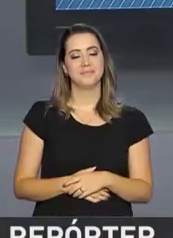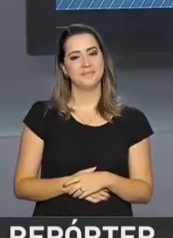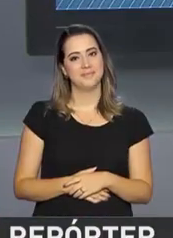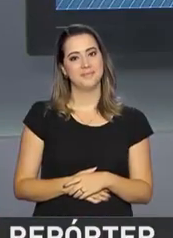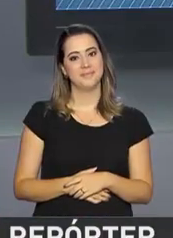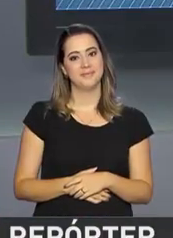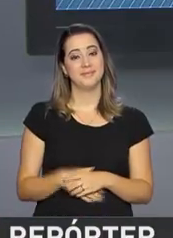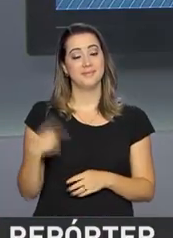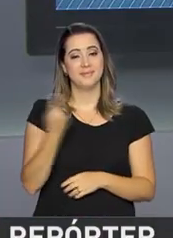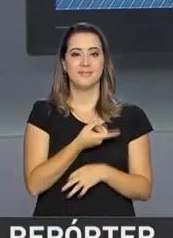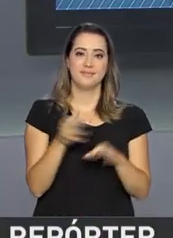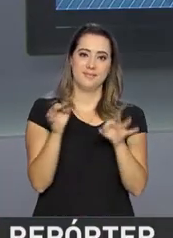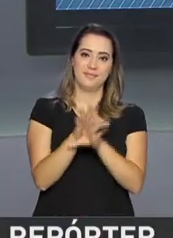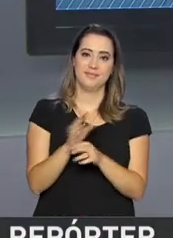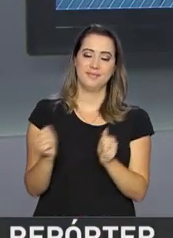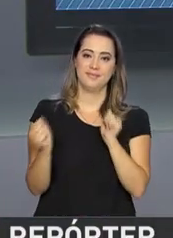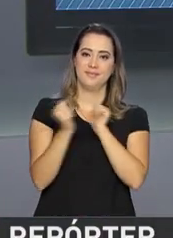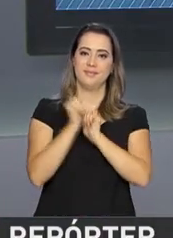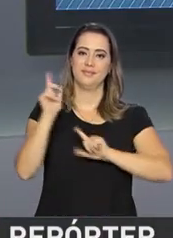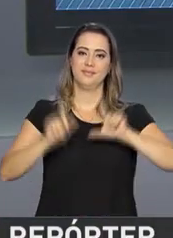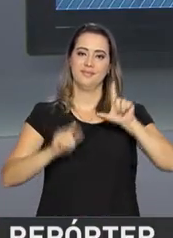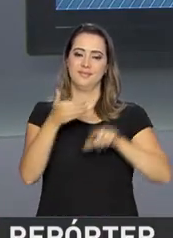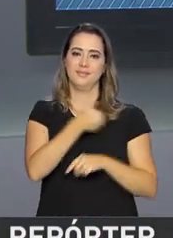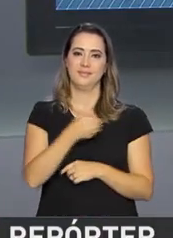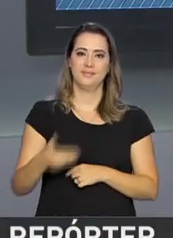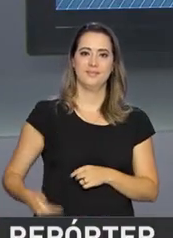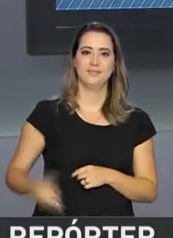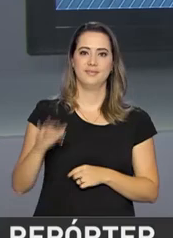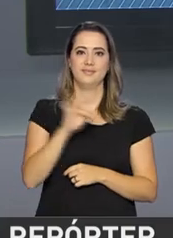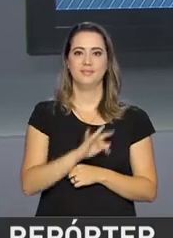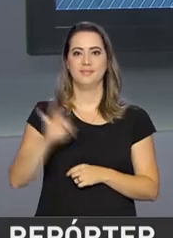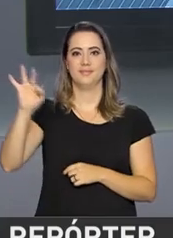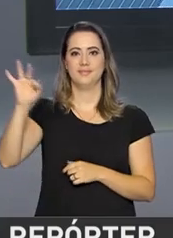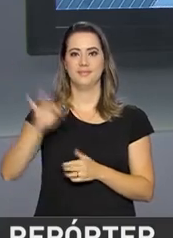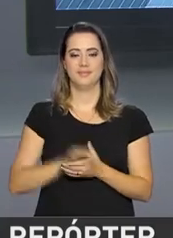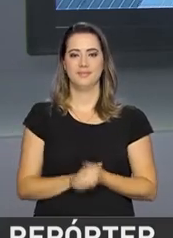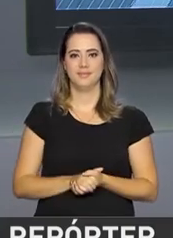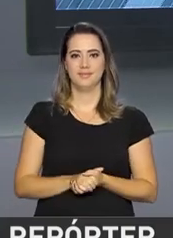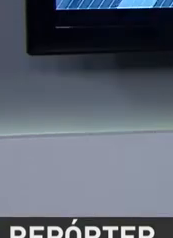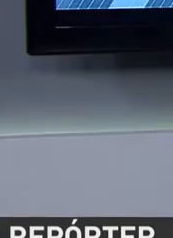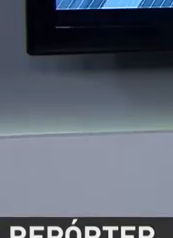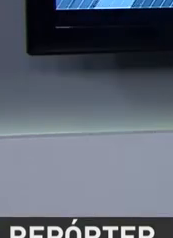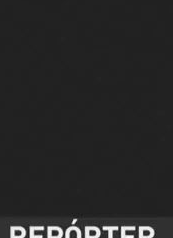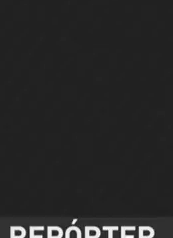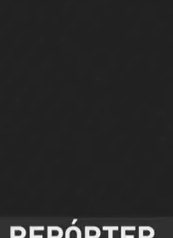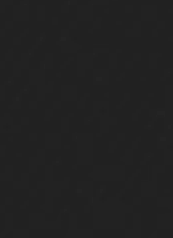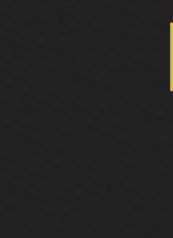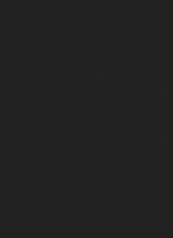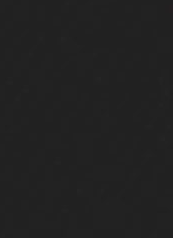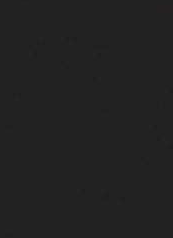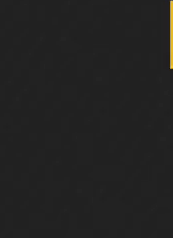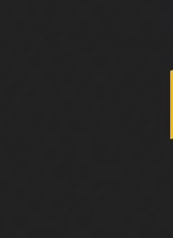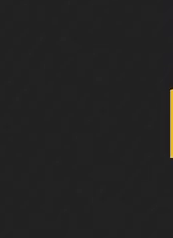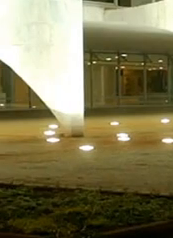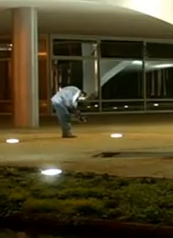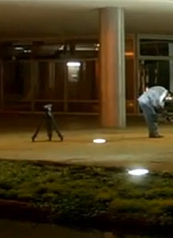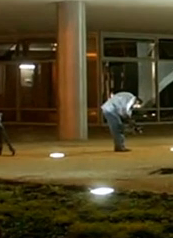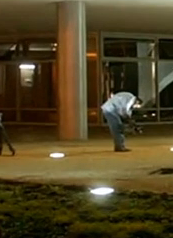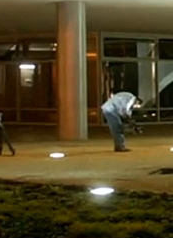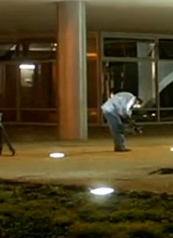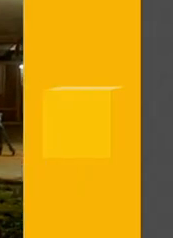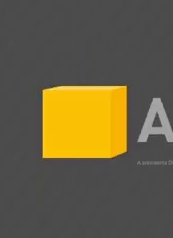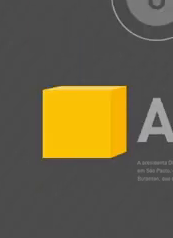Nós ficamos por aqui. Continue com a gente na NBR, a TV do Governo Federal.